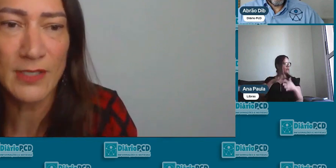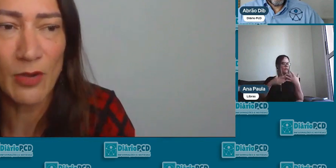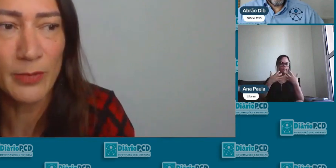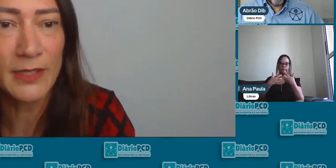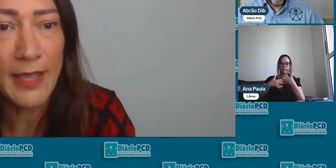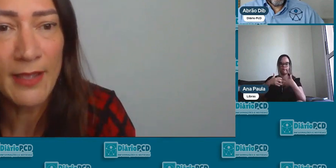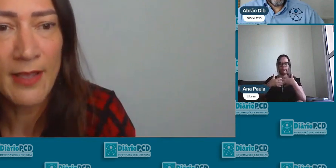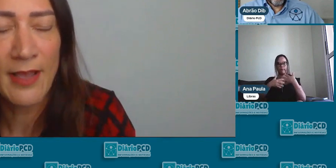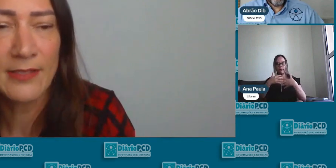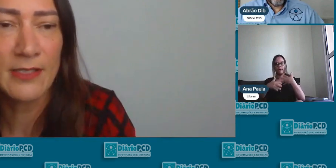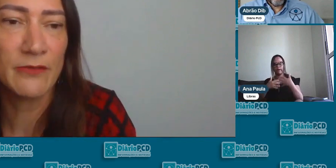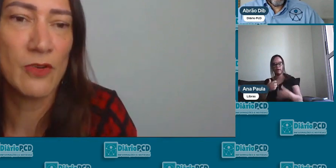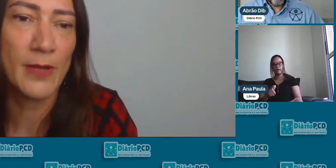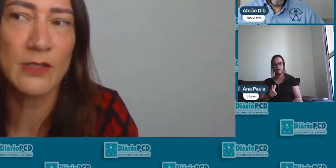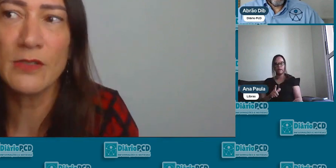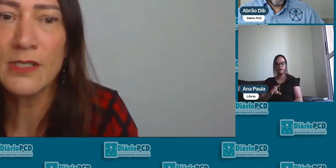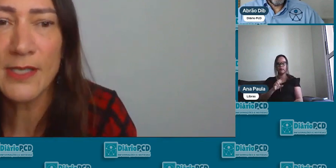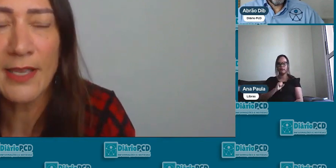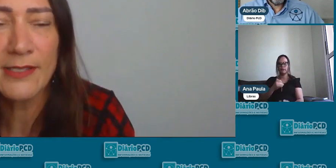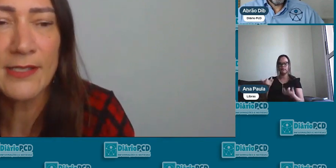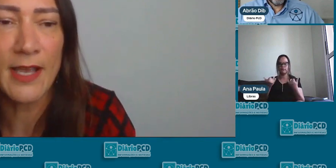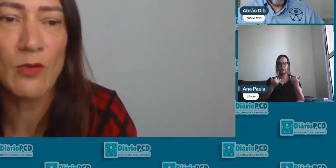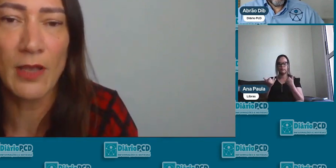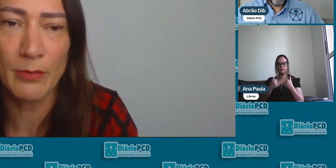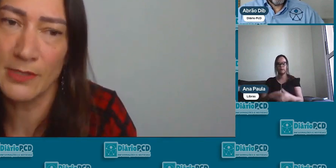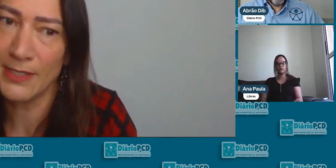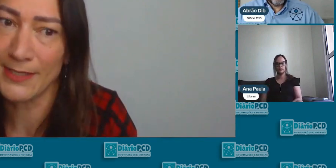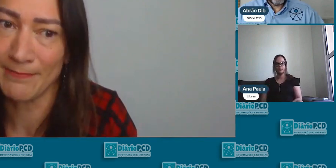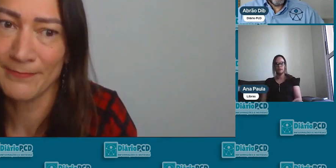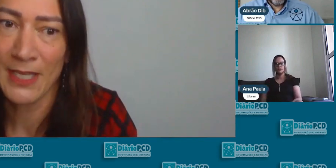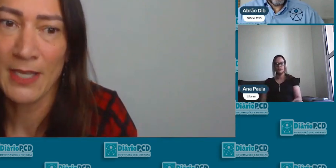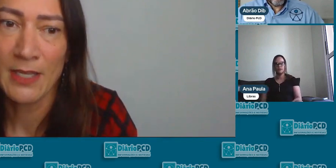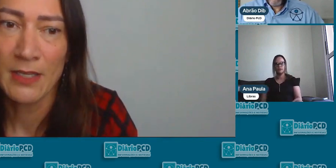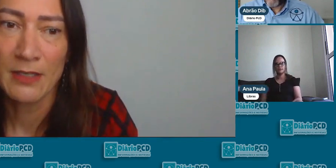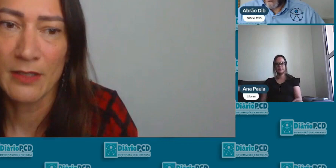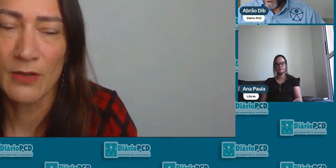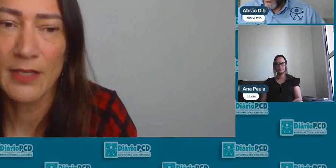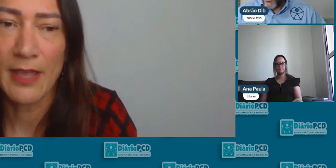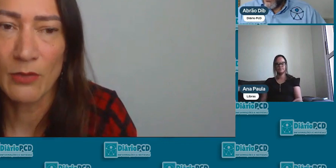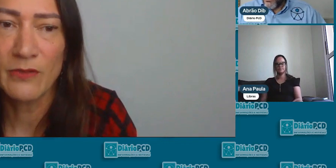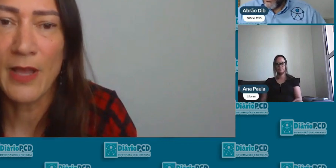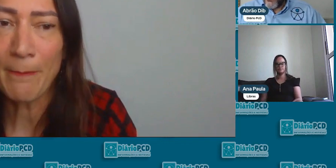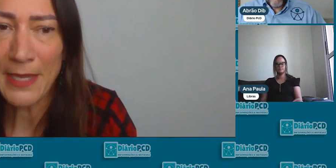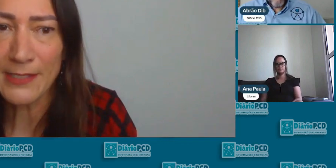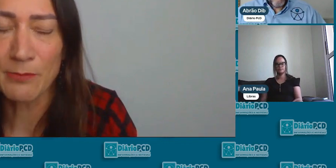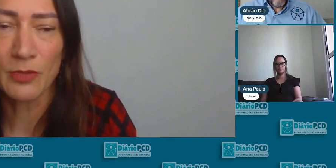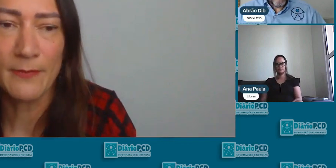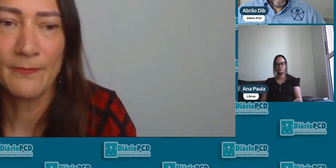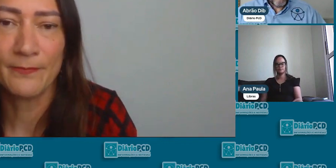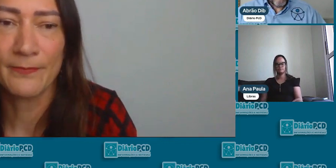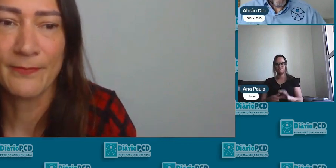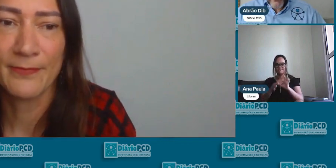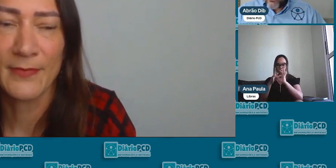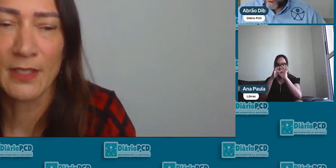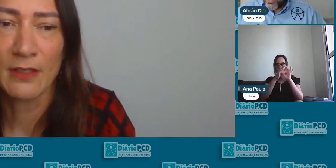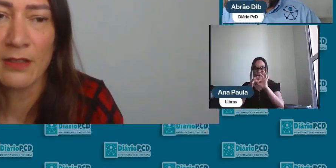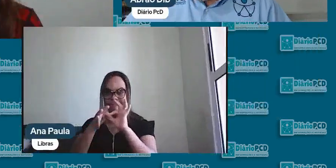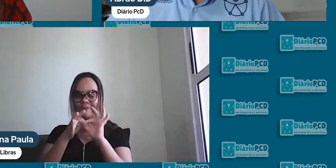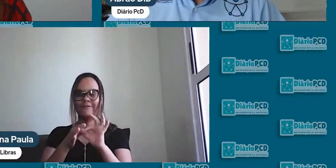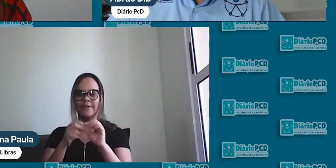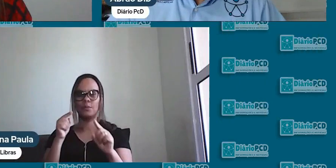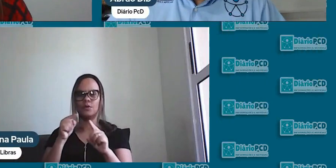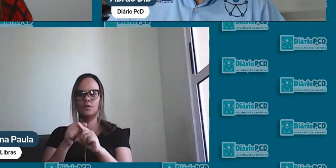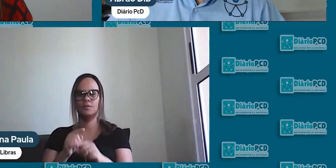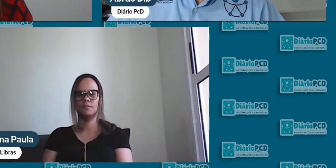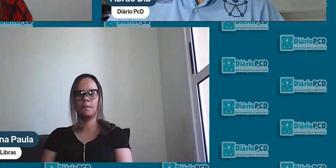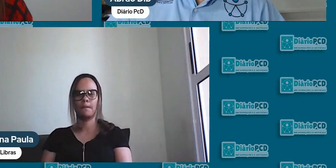sem conseguir obter essas informações e sem acessar o que ela precisa. Então, a ideia é unificar mesmo, né? Doutora Laila,